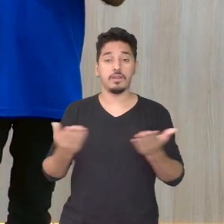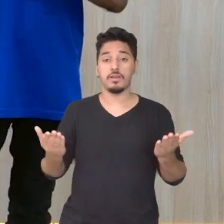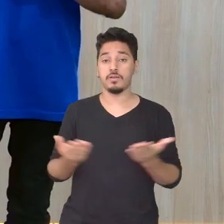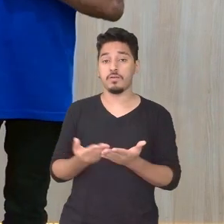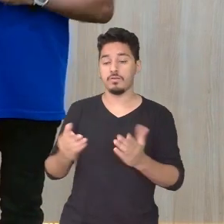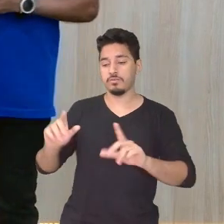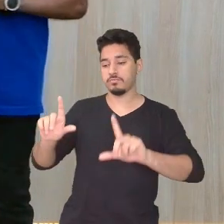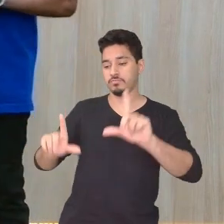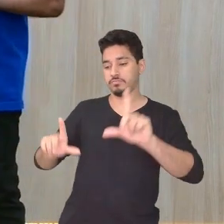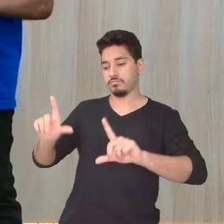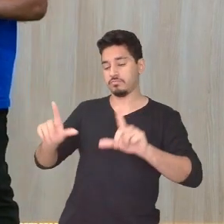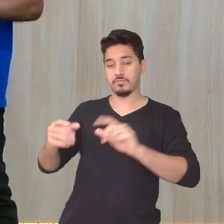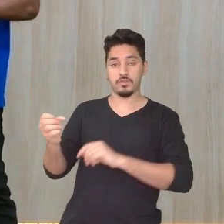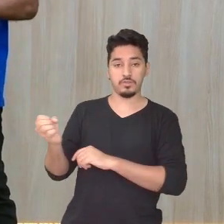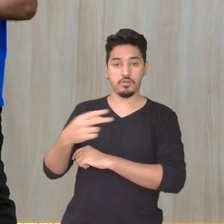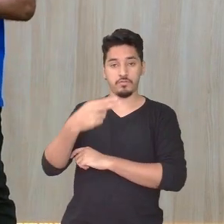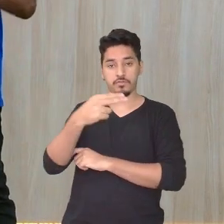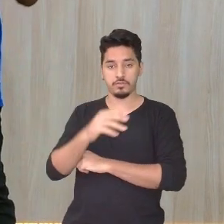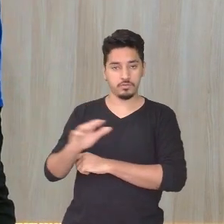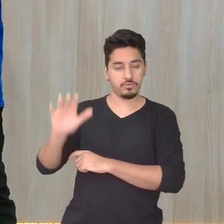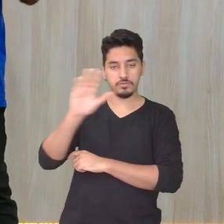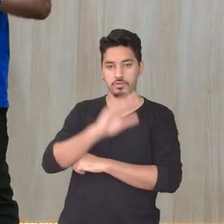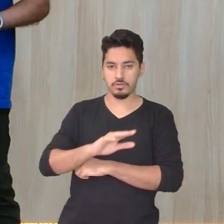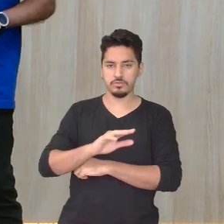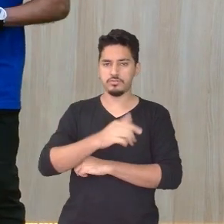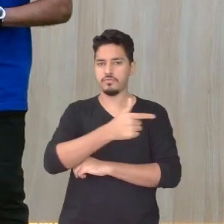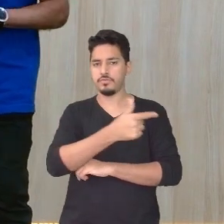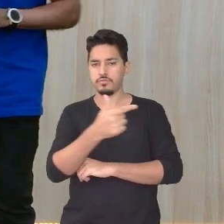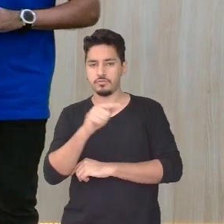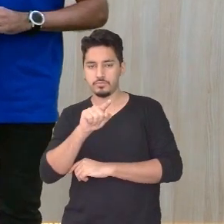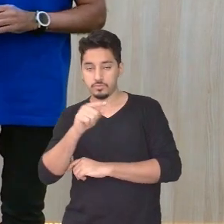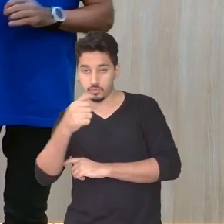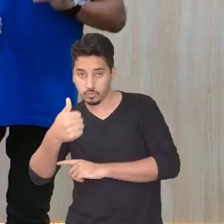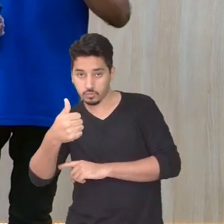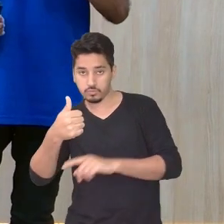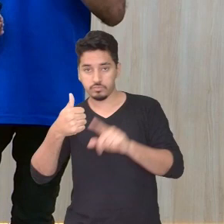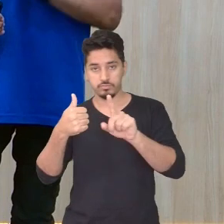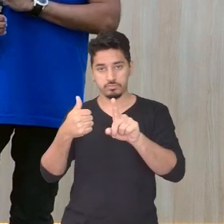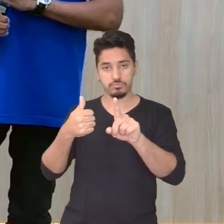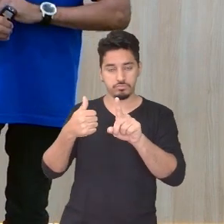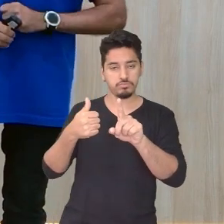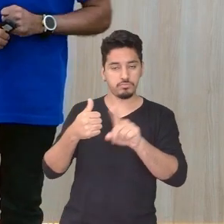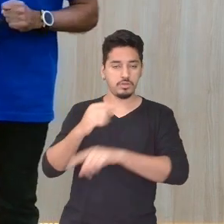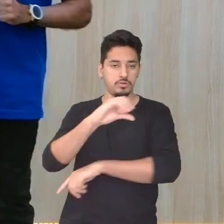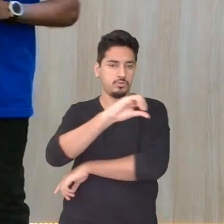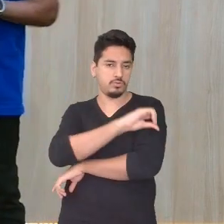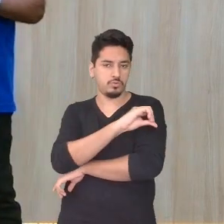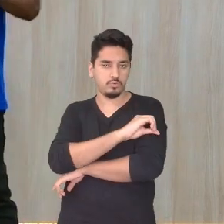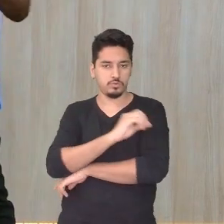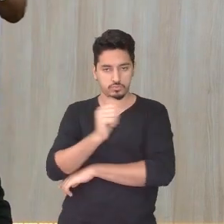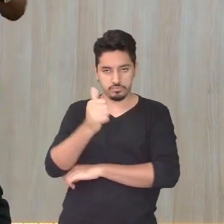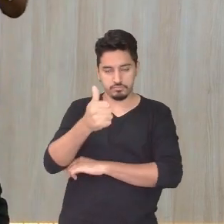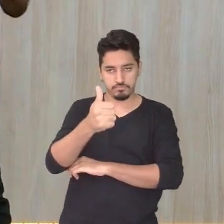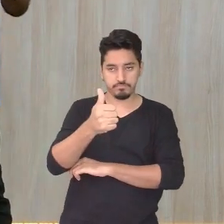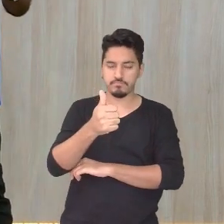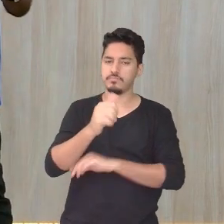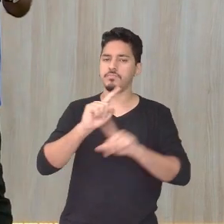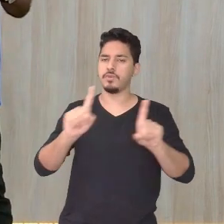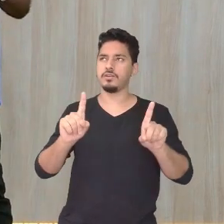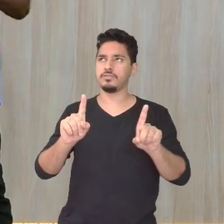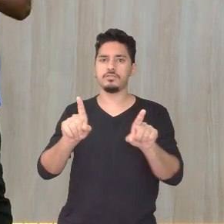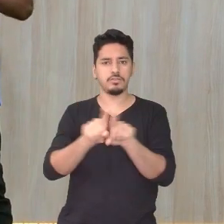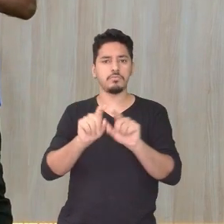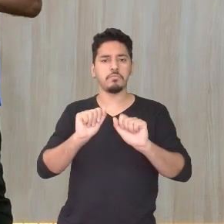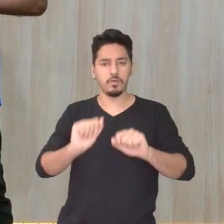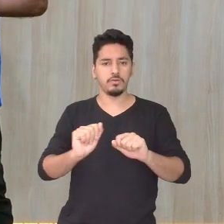agora na TV Nova Nordeste, canal 22.1, para o nono ano, exatamente. Você também pode assistir essa